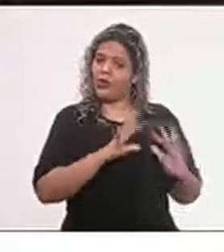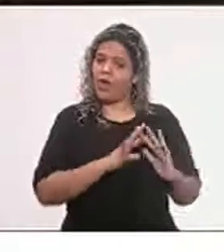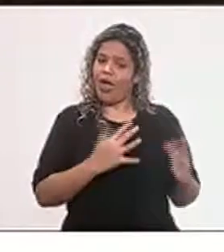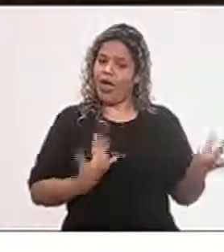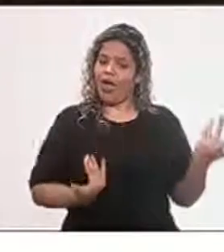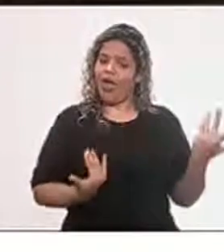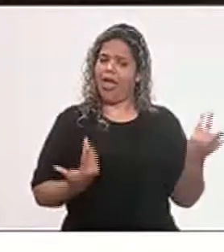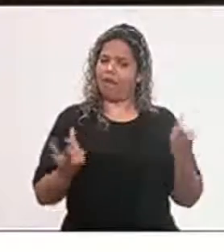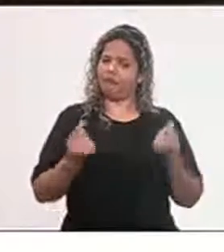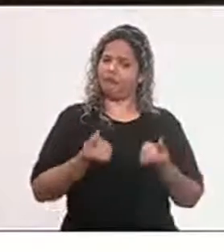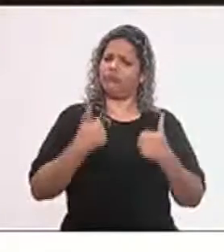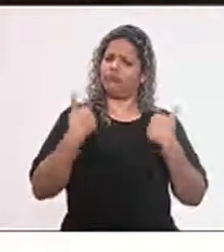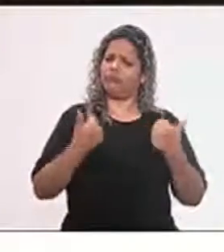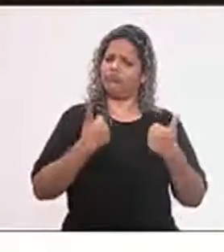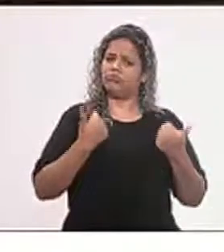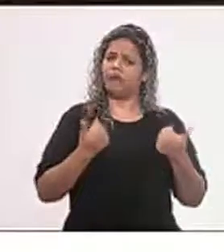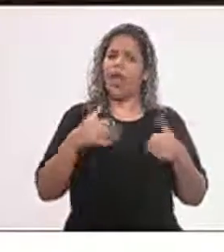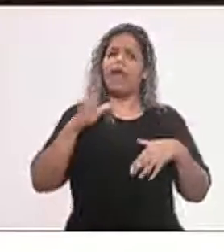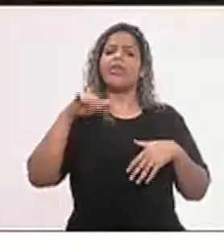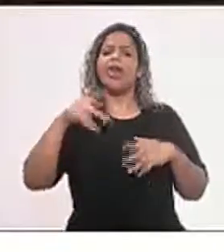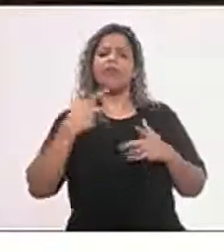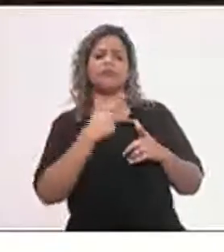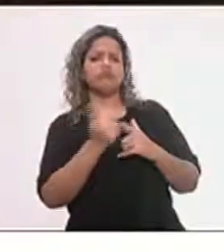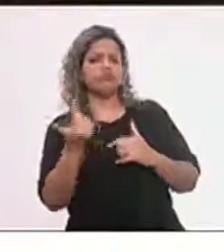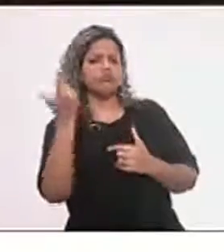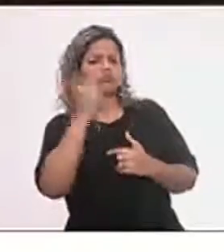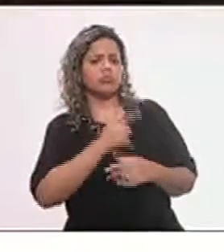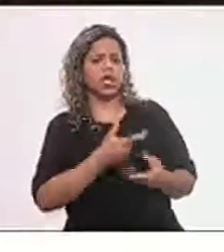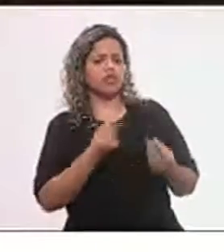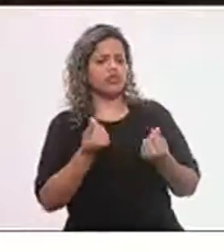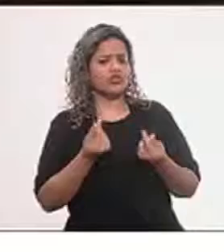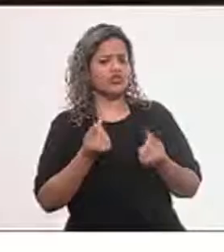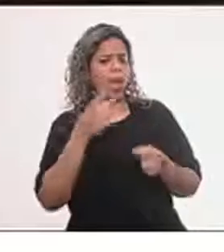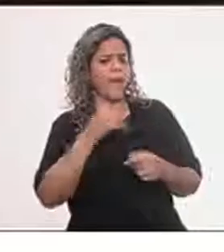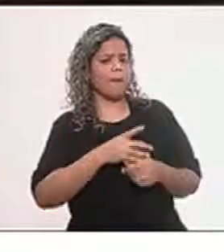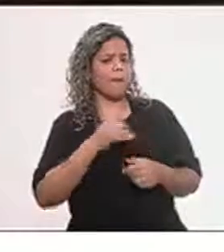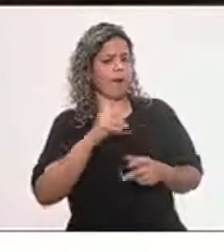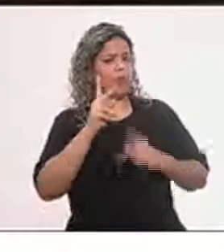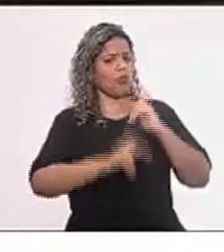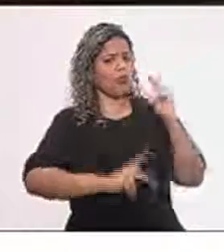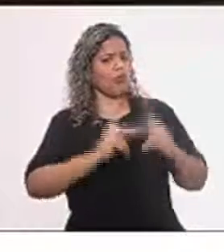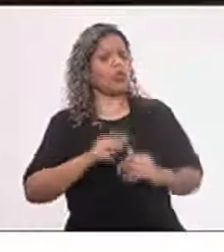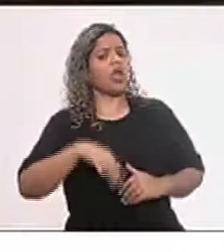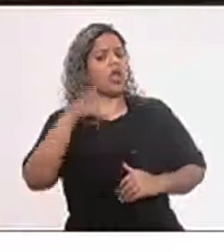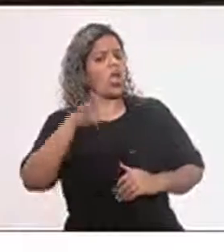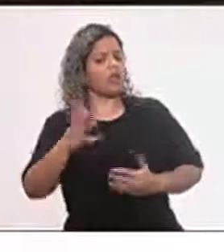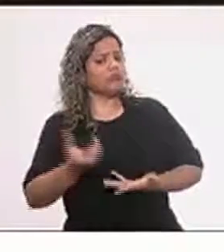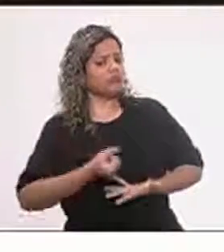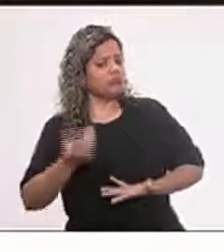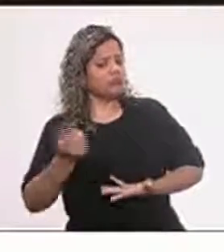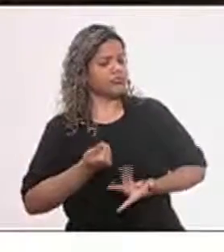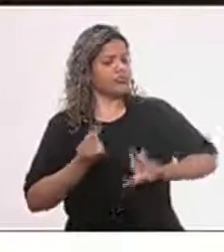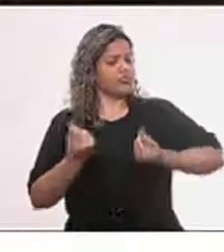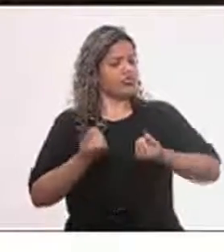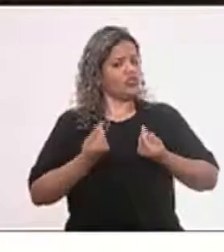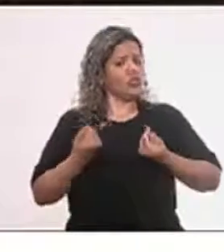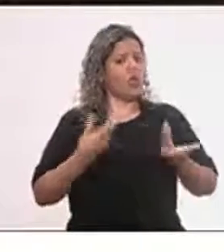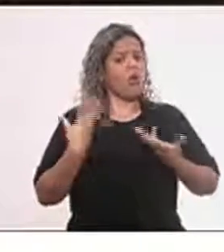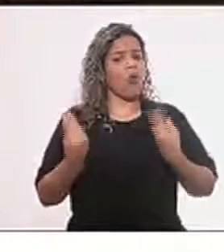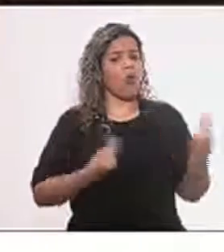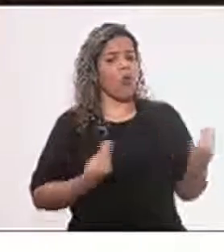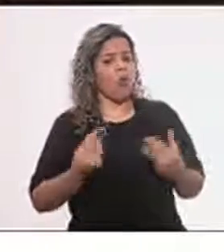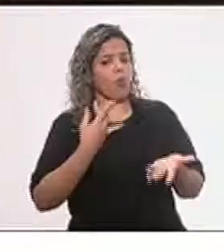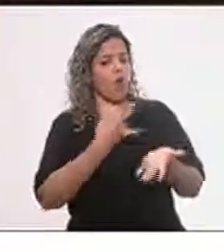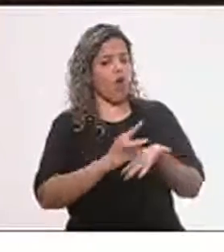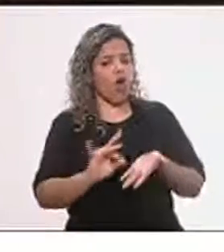extremamente lucrativos. Quem está ganhando dinheiro com medo da população hoje? Quem está ganhando dinheiro com